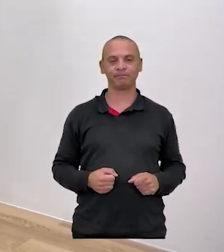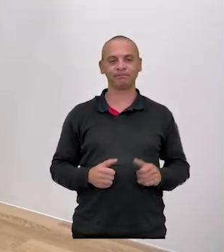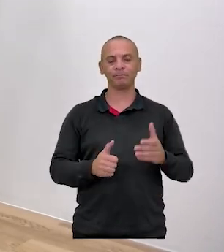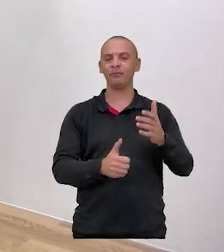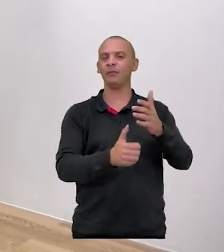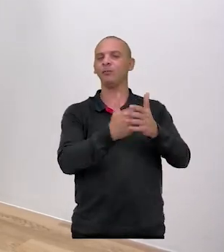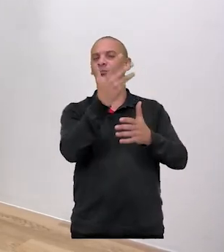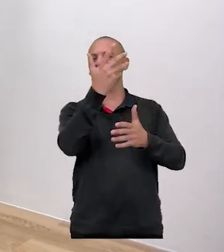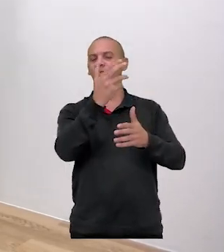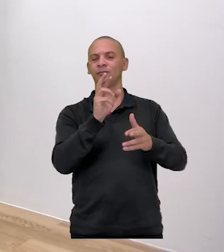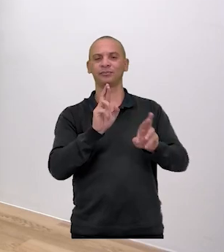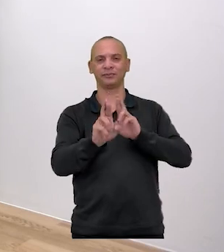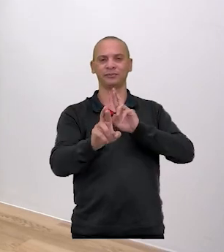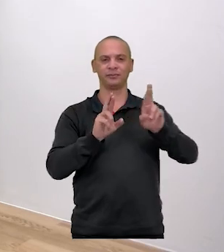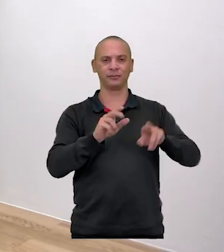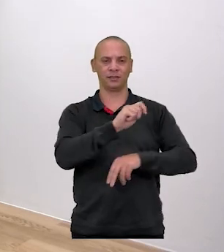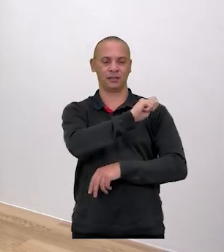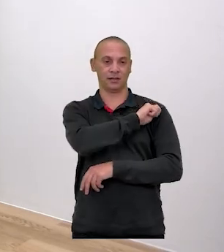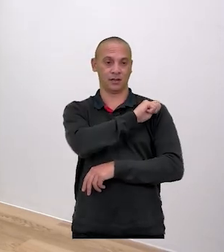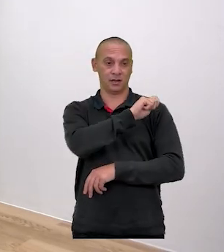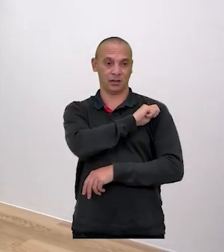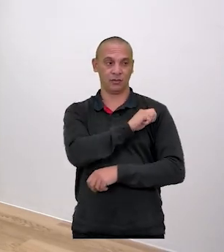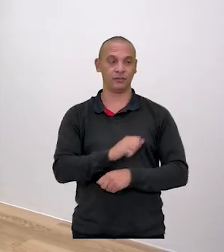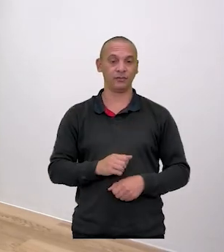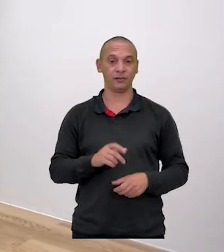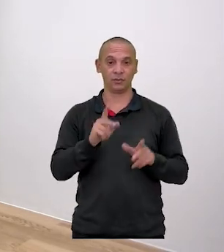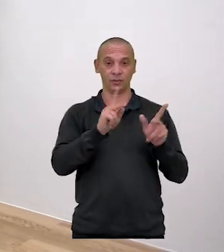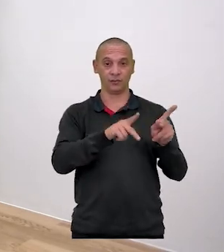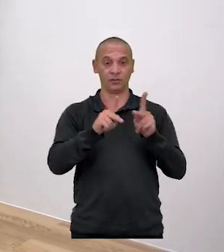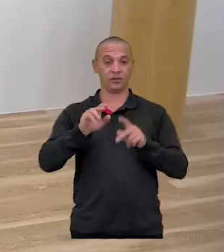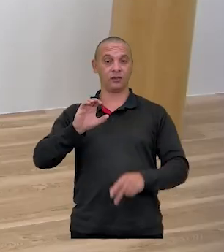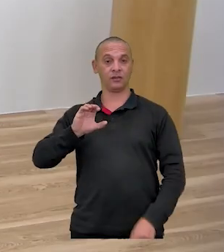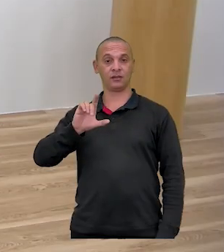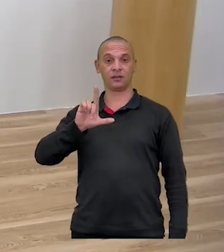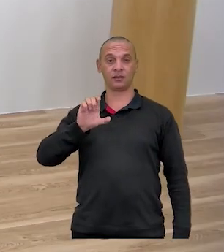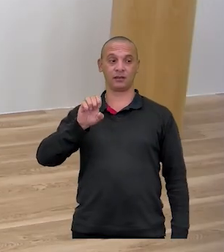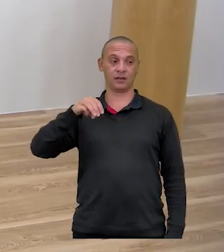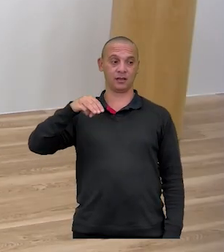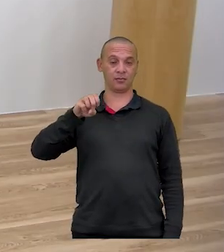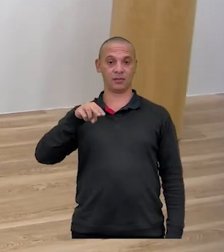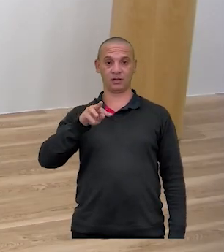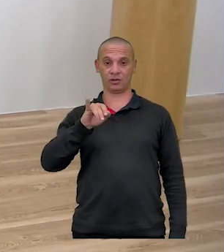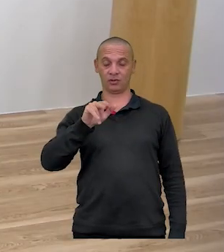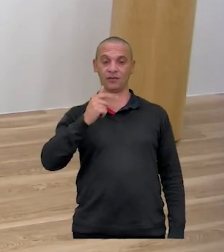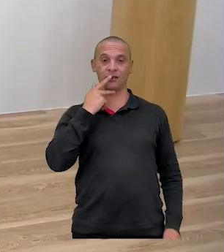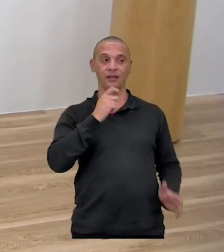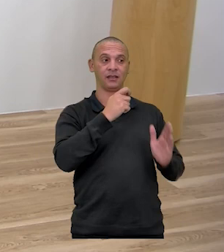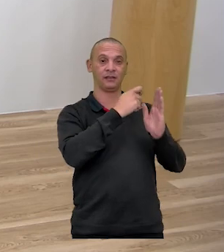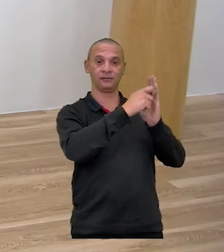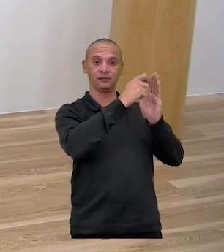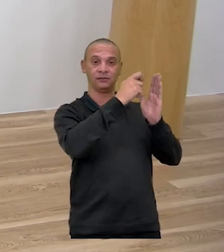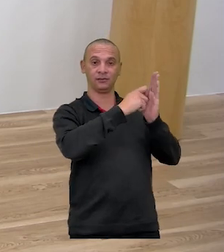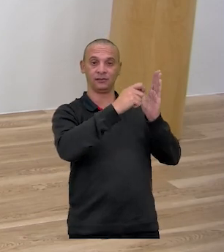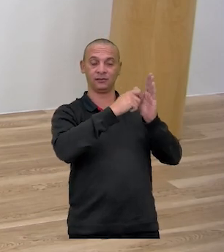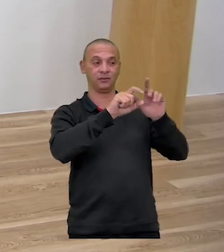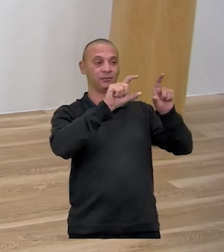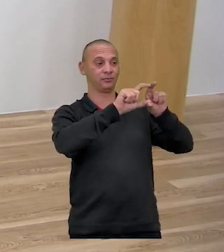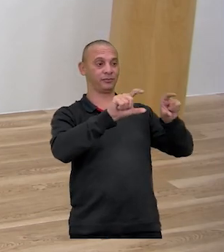Vários alunos participando aqui com a gente. A Pro Clementina fala que é escrita em